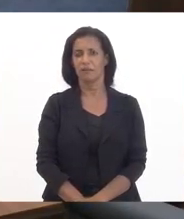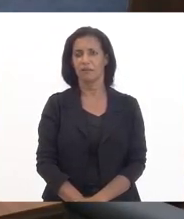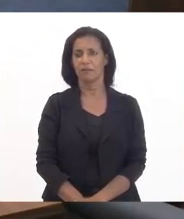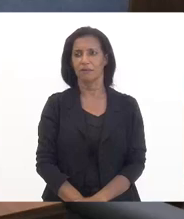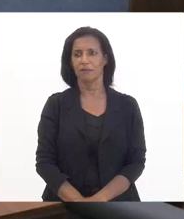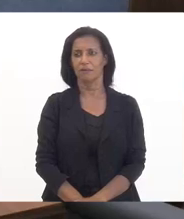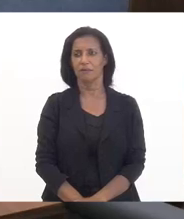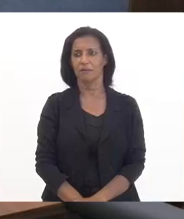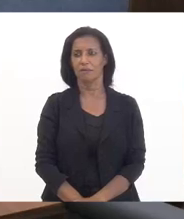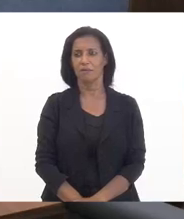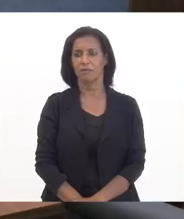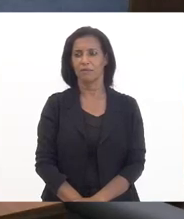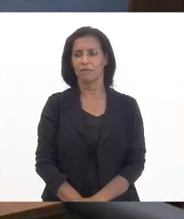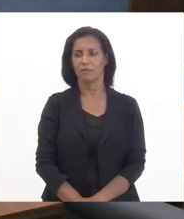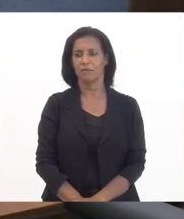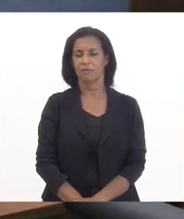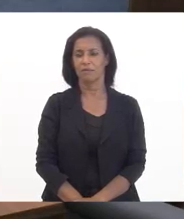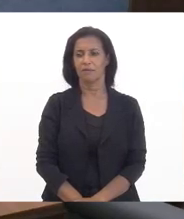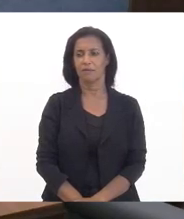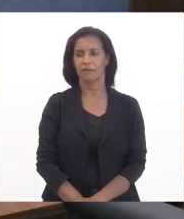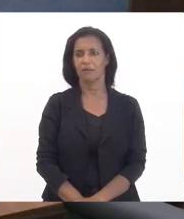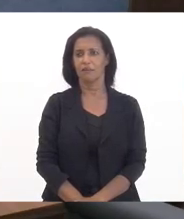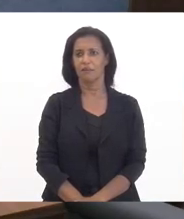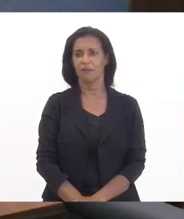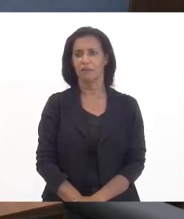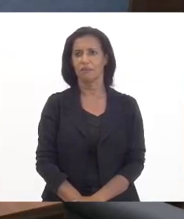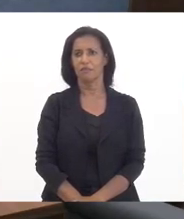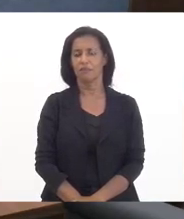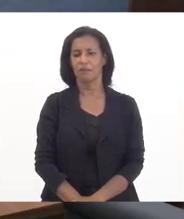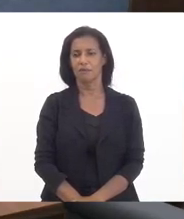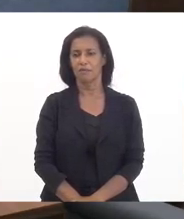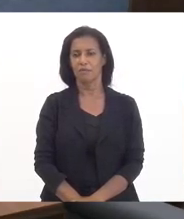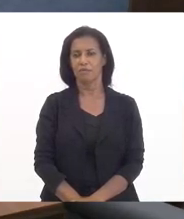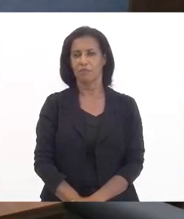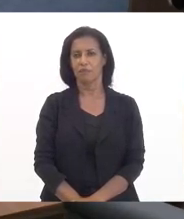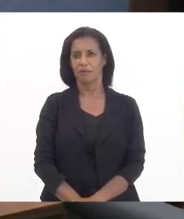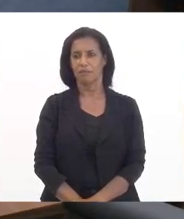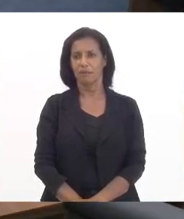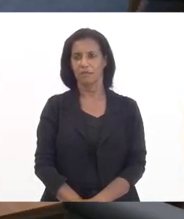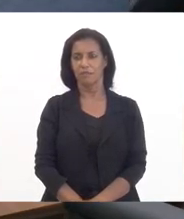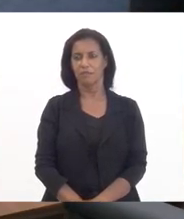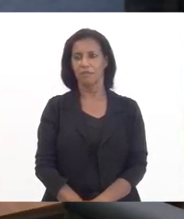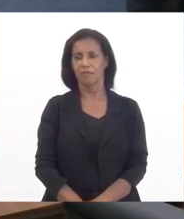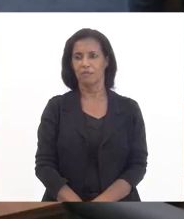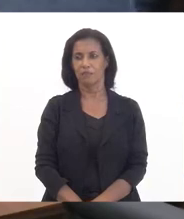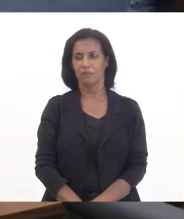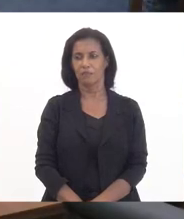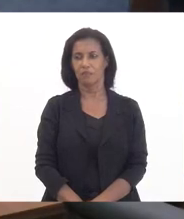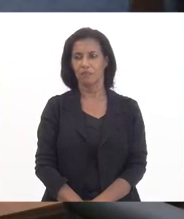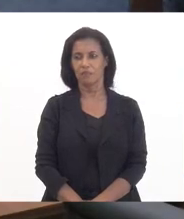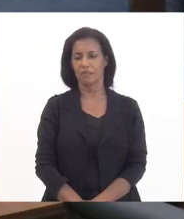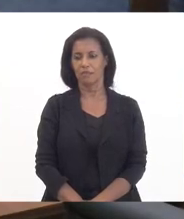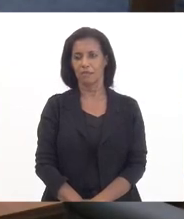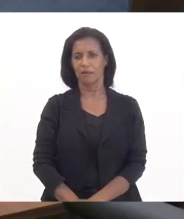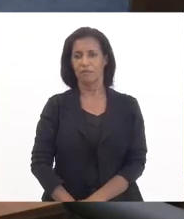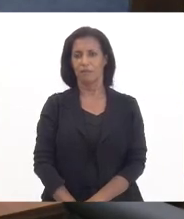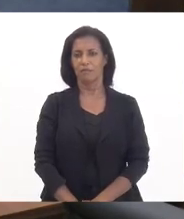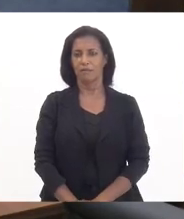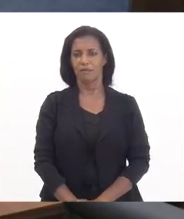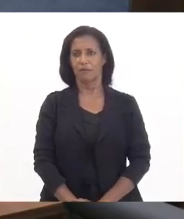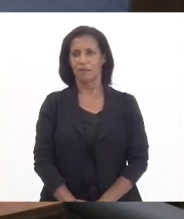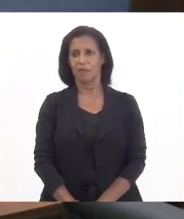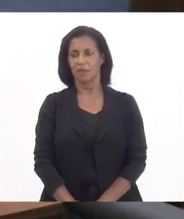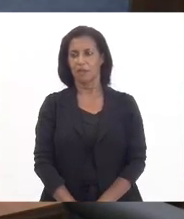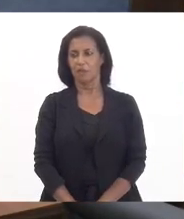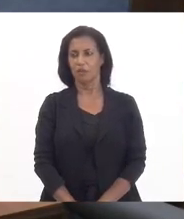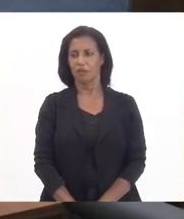Presidente, esse negócio do... esse negócio... Marta, está certo o encaminhamento? Está